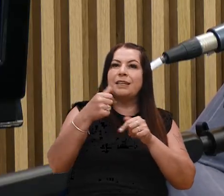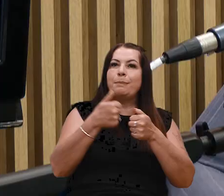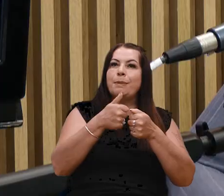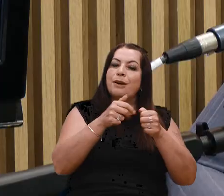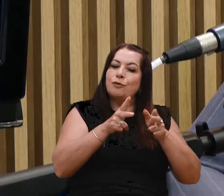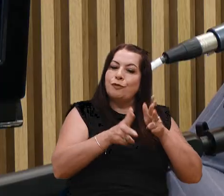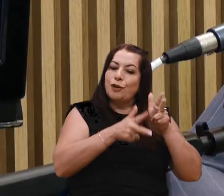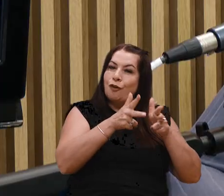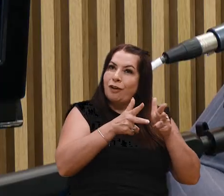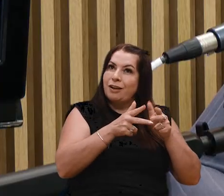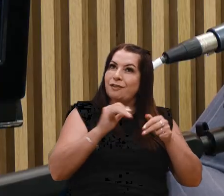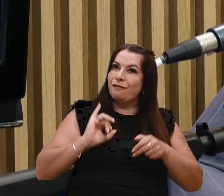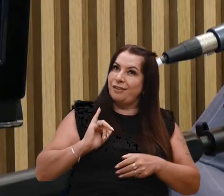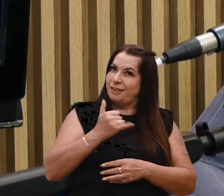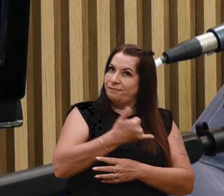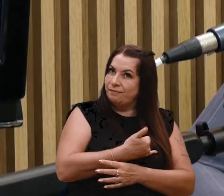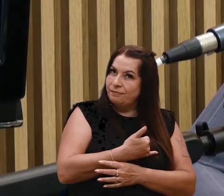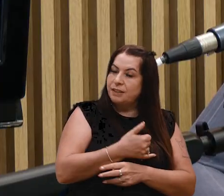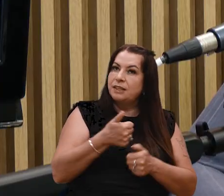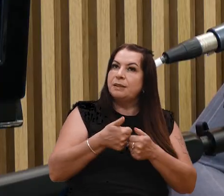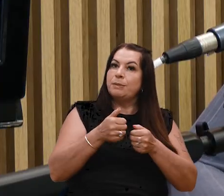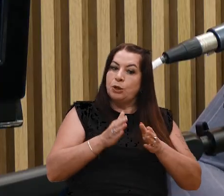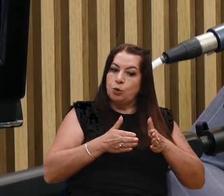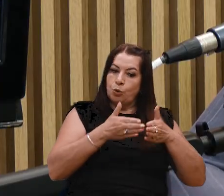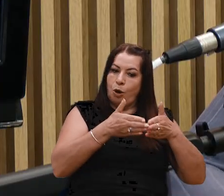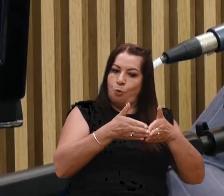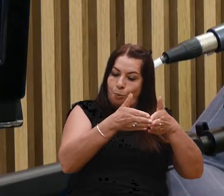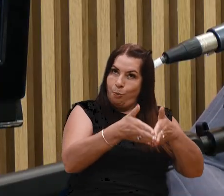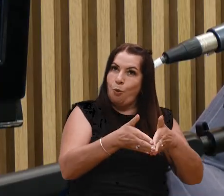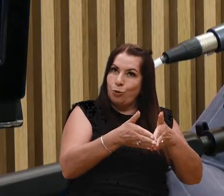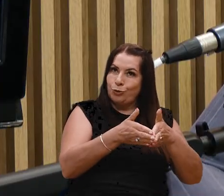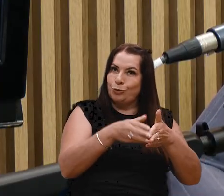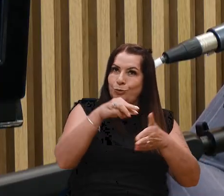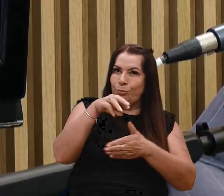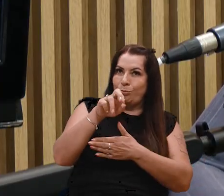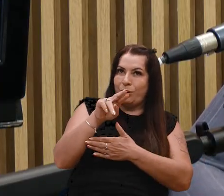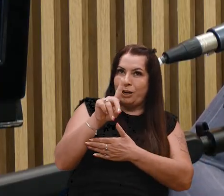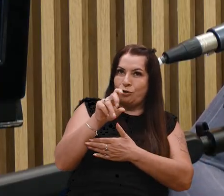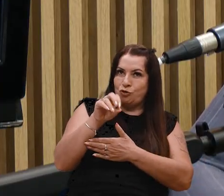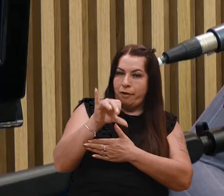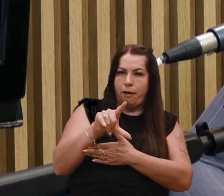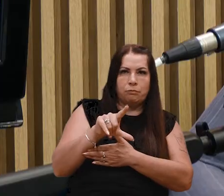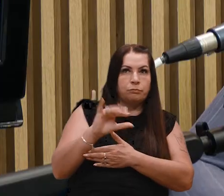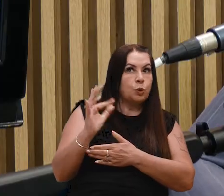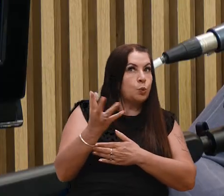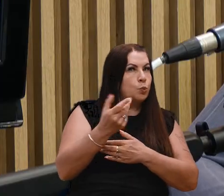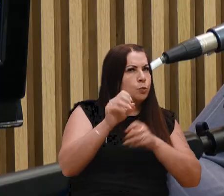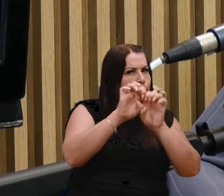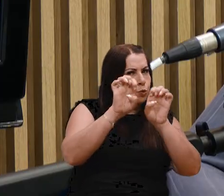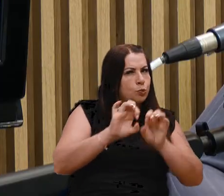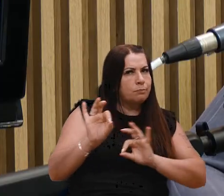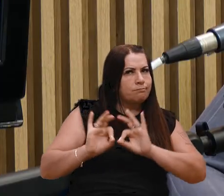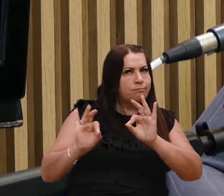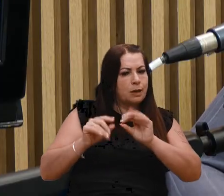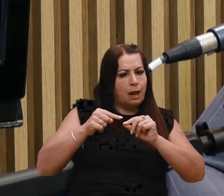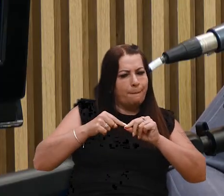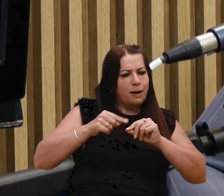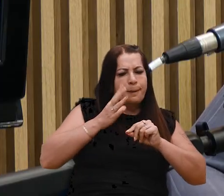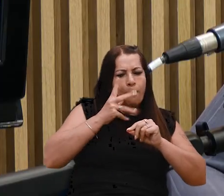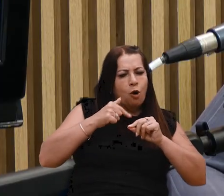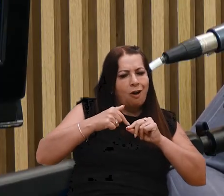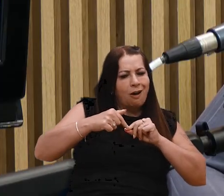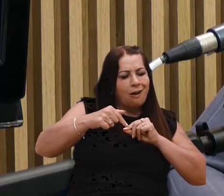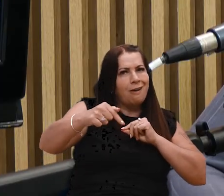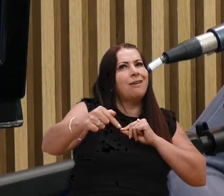Vacaria, é pensar no Porto Meridional, né? Então tem toda uma estrutura e um planejamento de longo prazo que deve ser